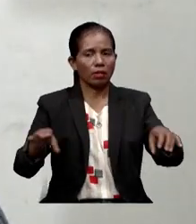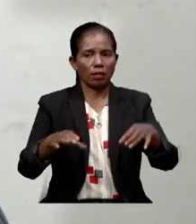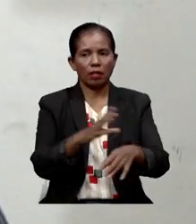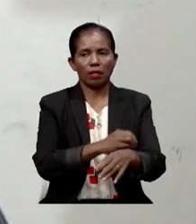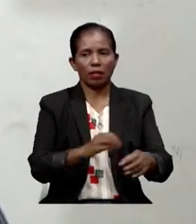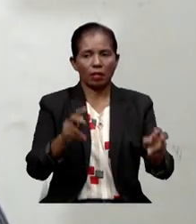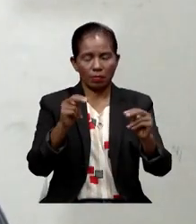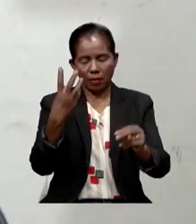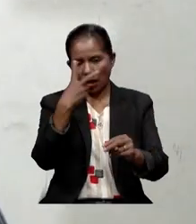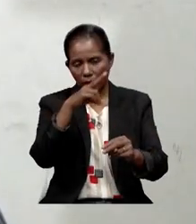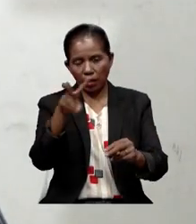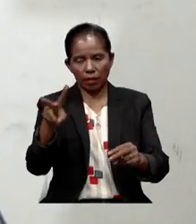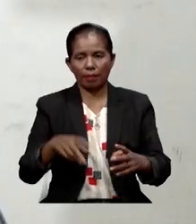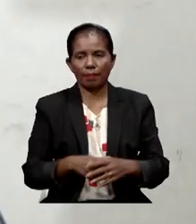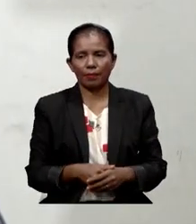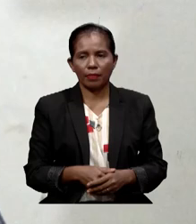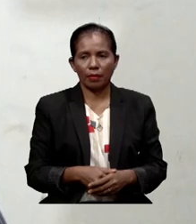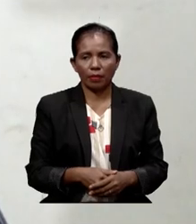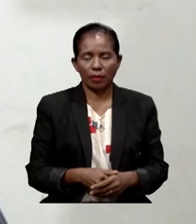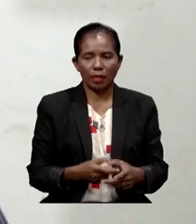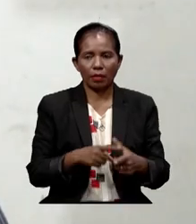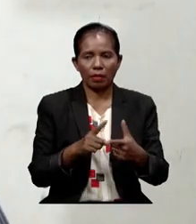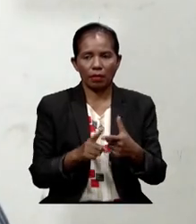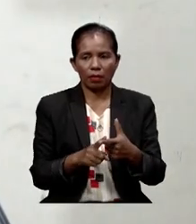pa próxima sound pa próxima sound